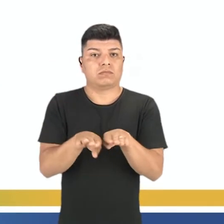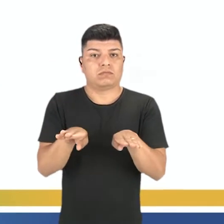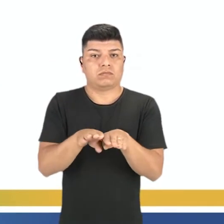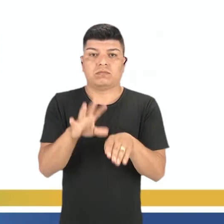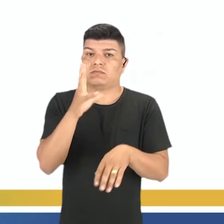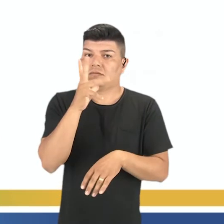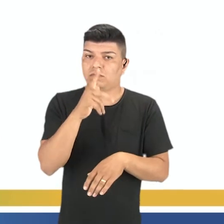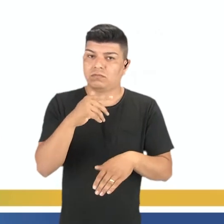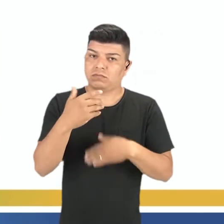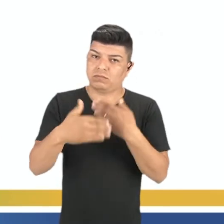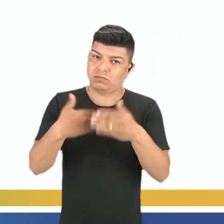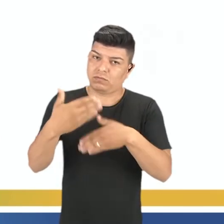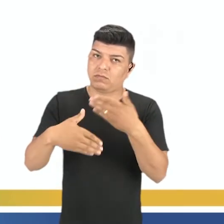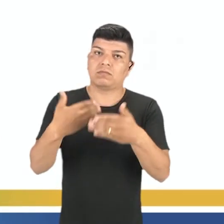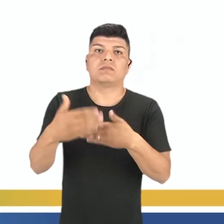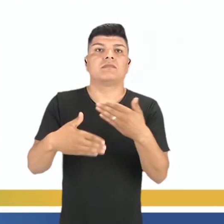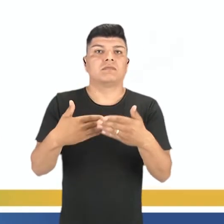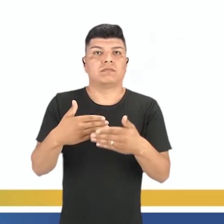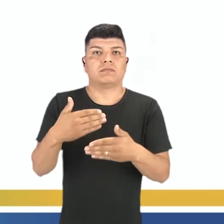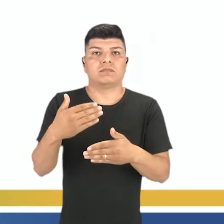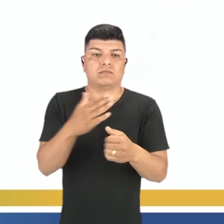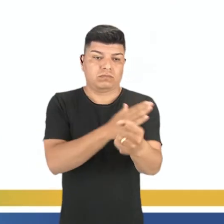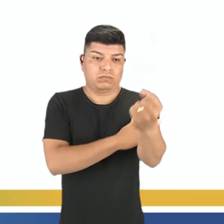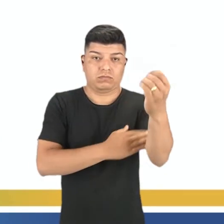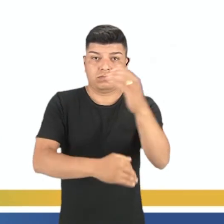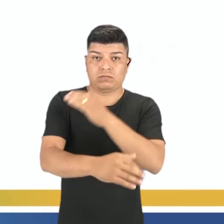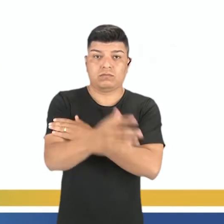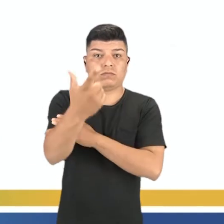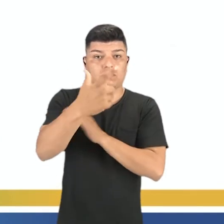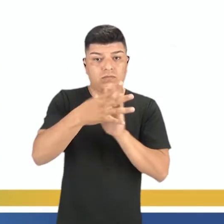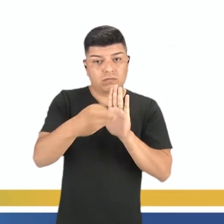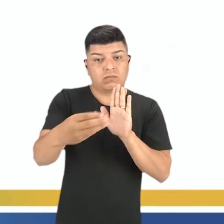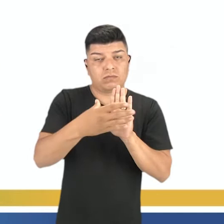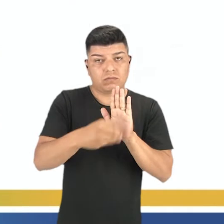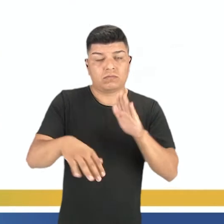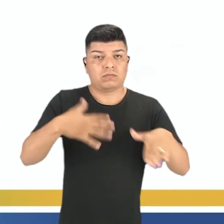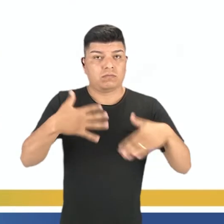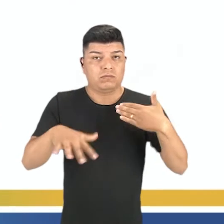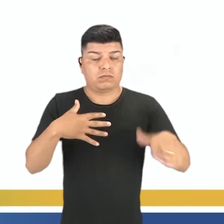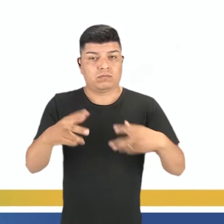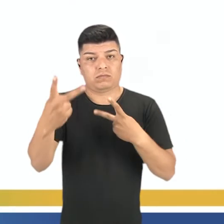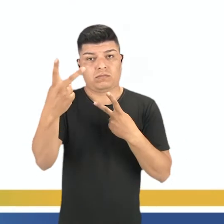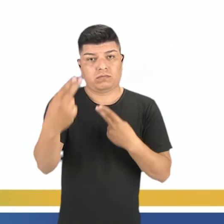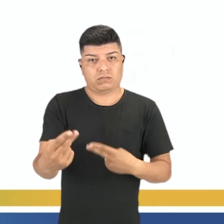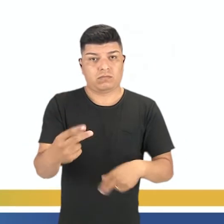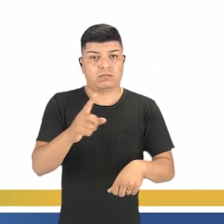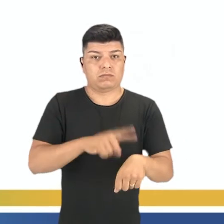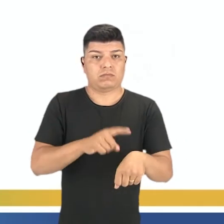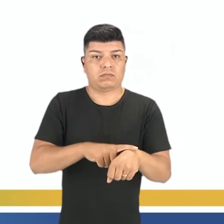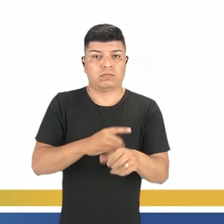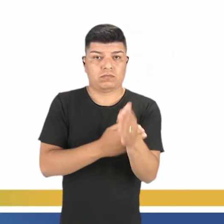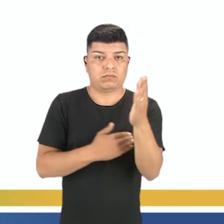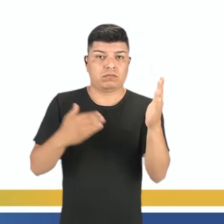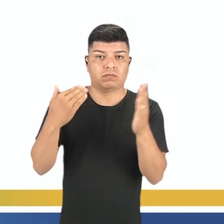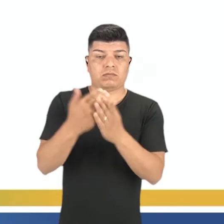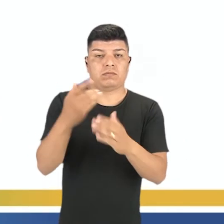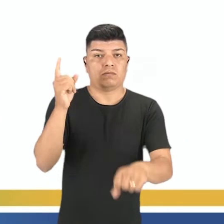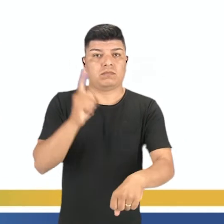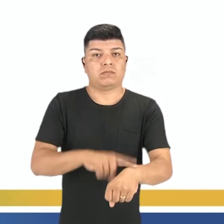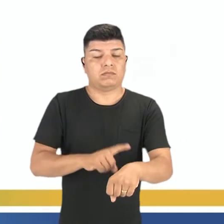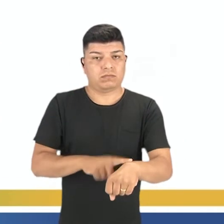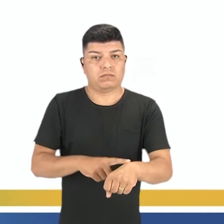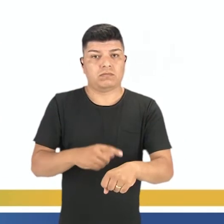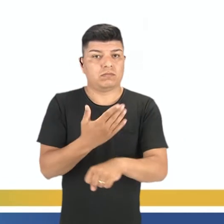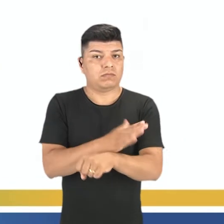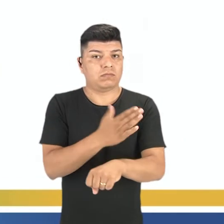duração, e também à eficácia dos músculos de repetir movimentos idênticos durante um período maior de tempo. O treinamento de